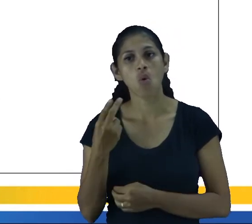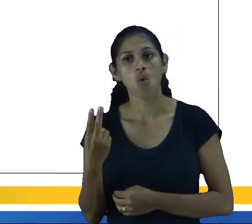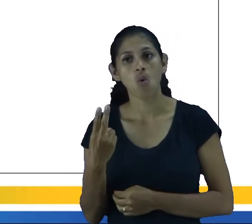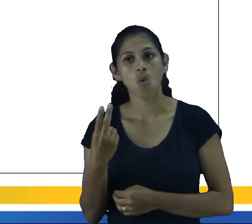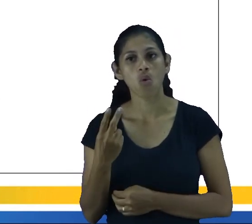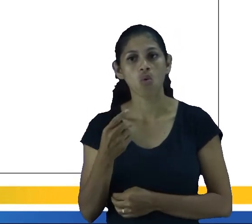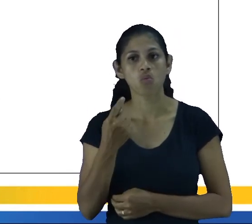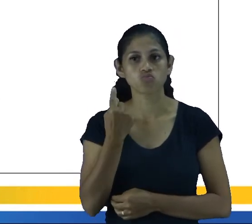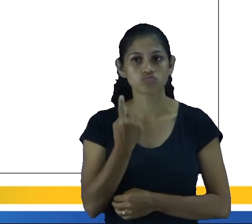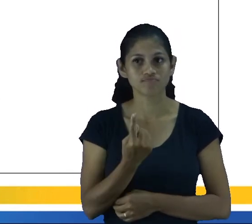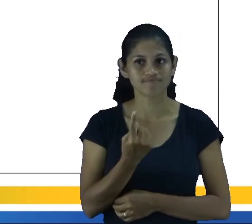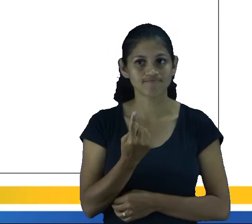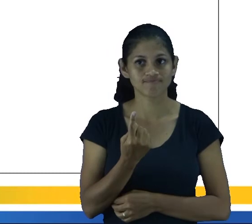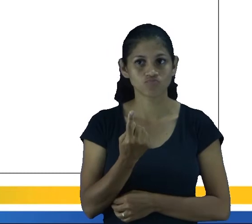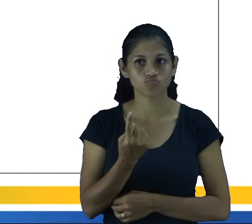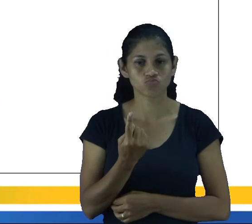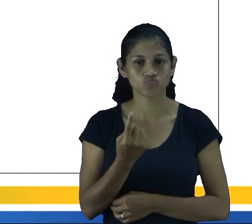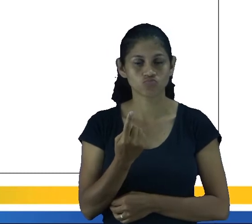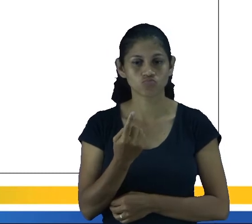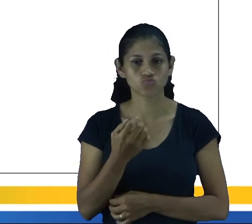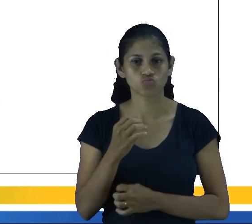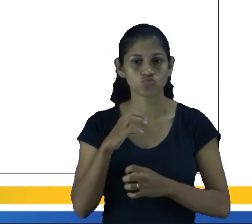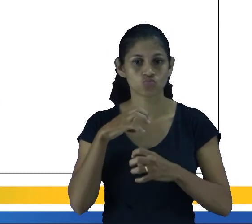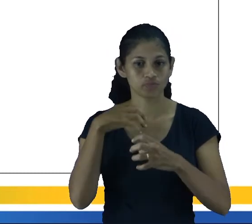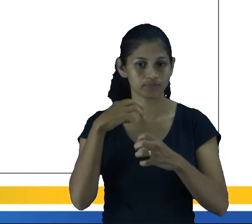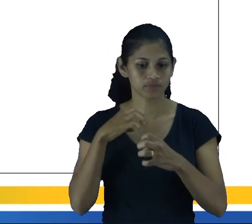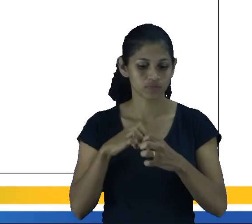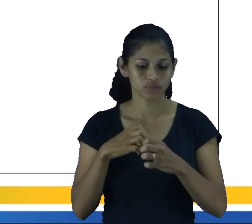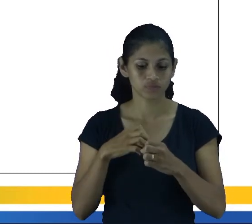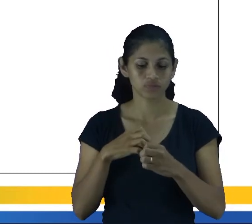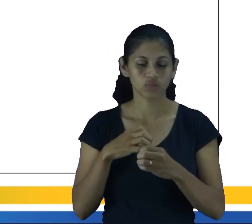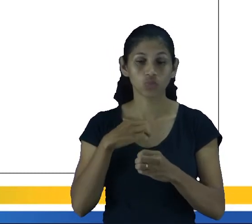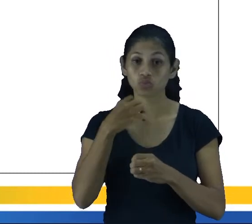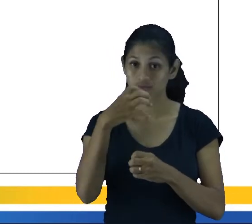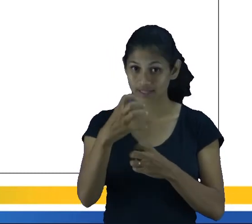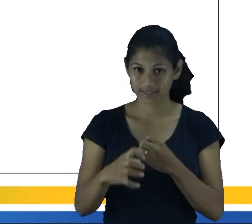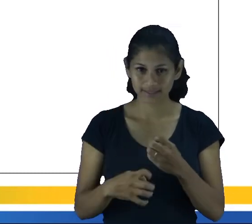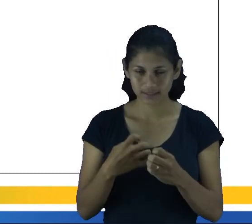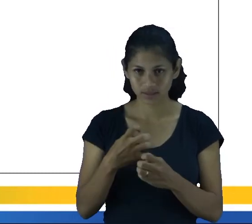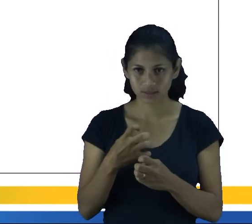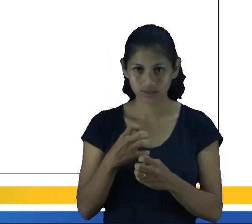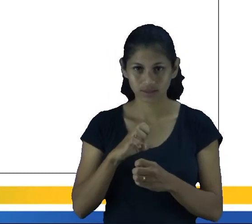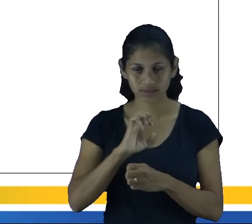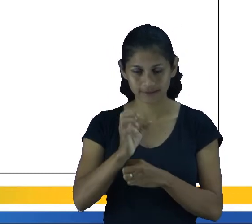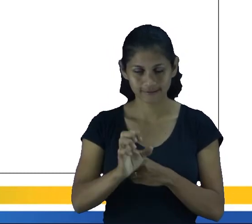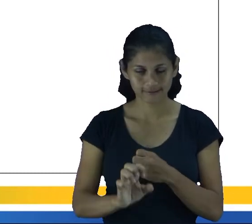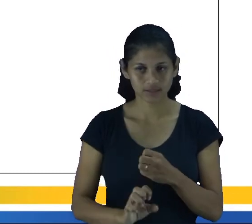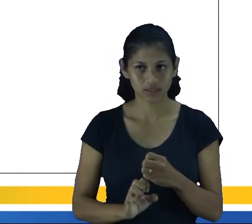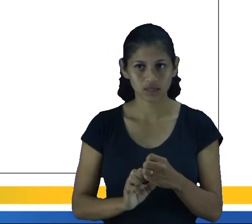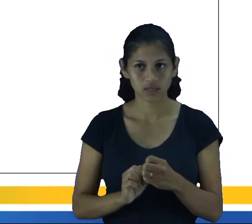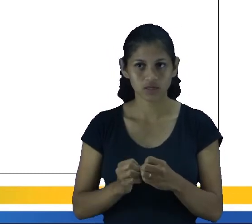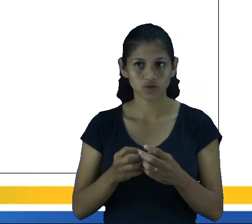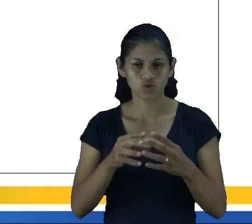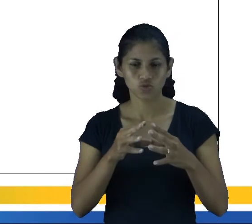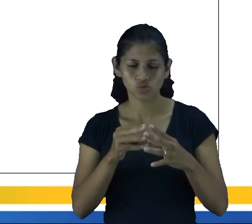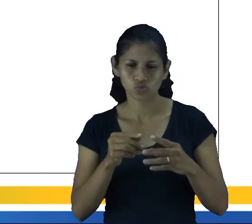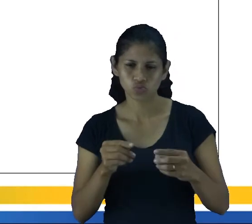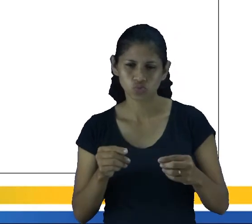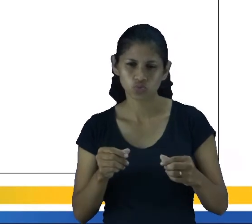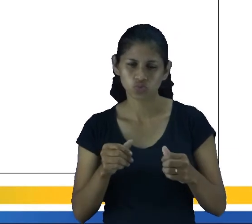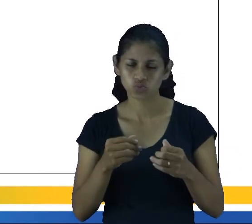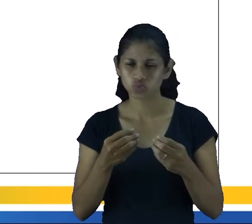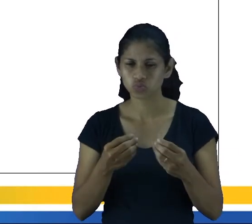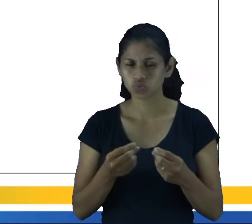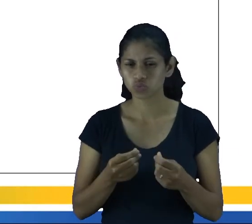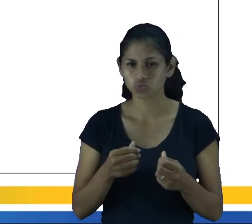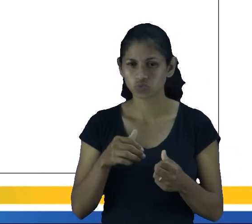um eletrólito mais fraco, né? No caso, um ácido ou uma base mais fraca. Então aqui nessa reação ele formou um ácido fraco, então